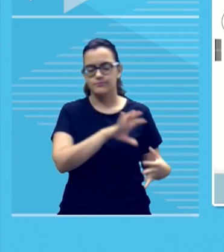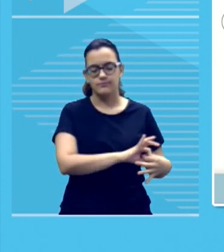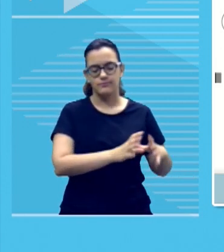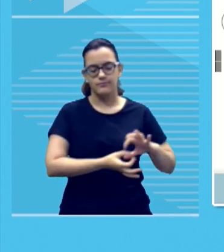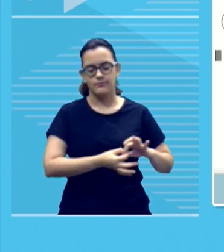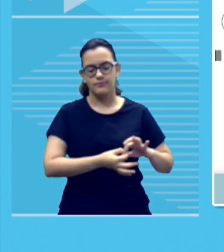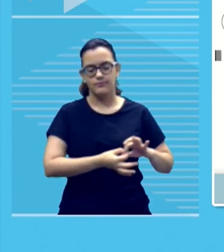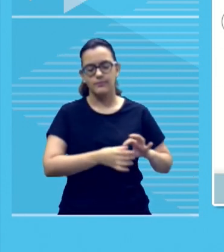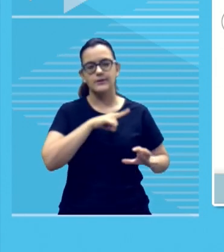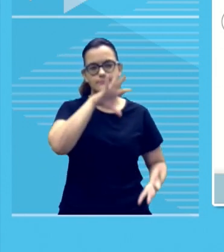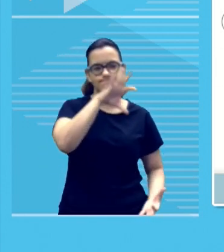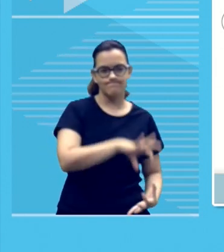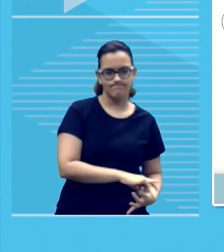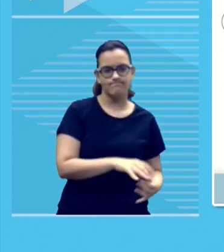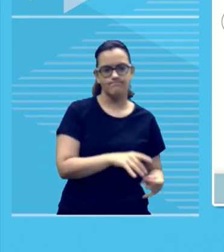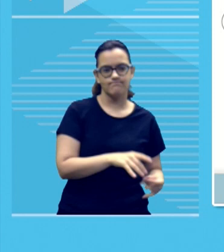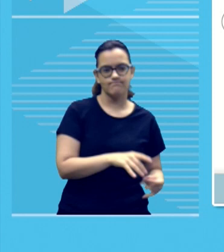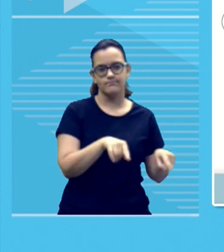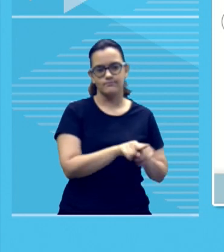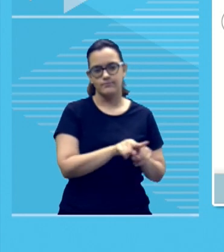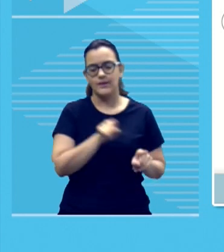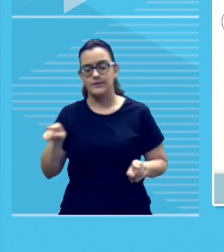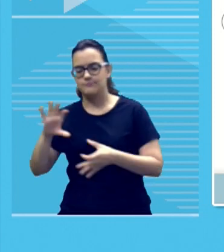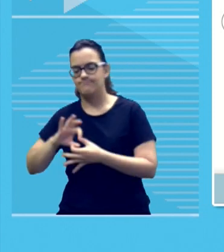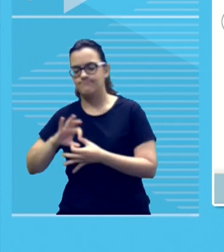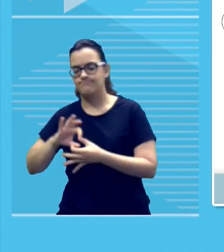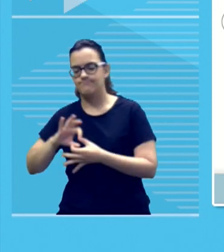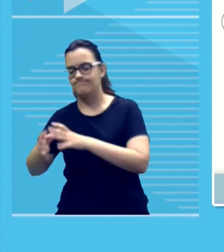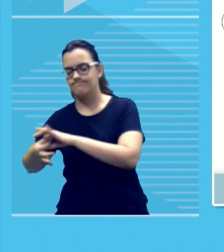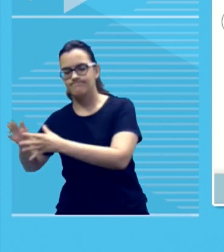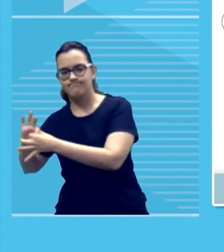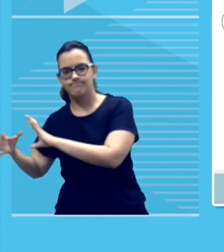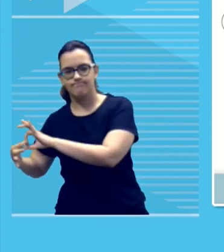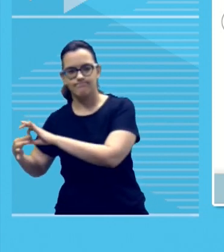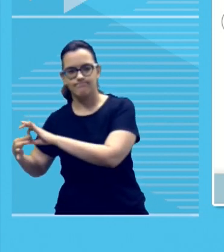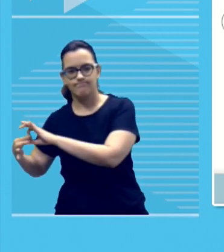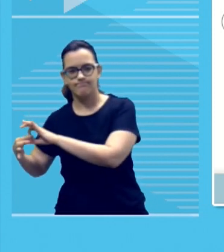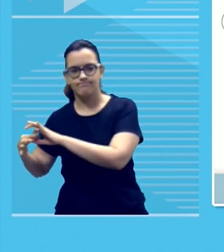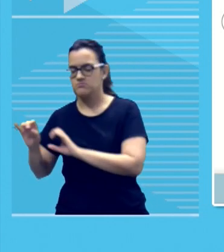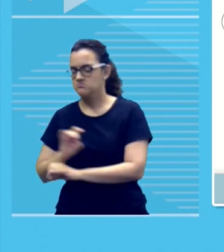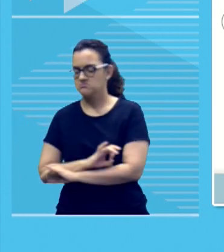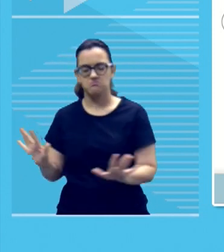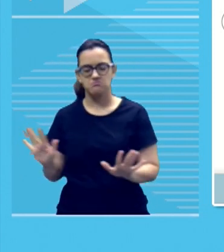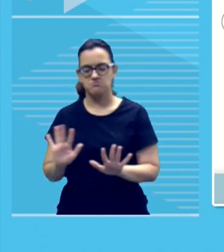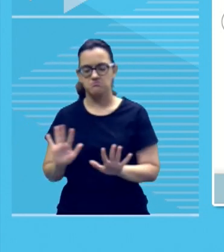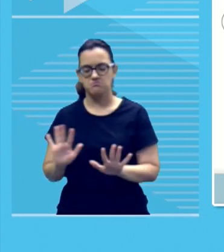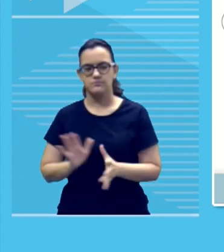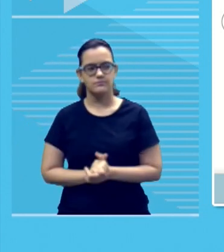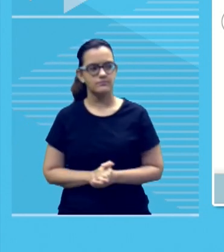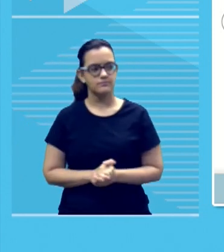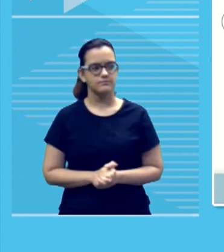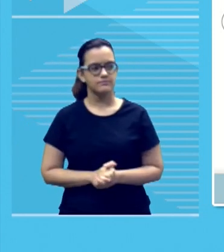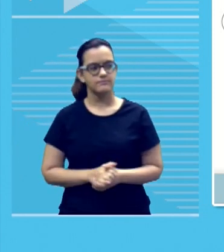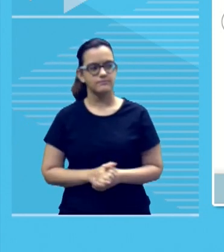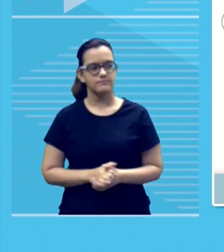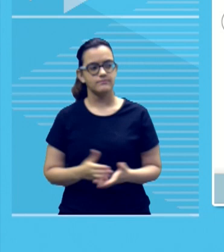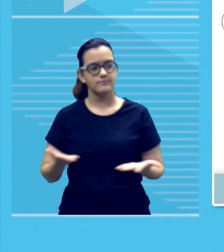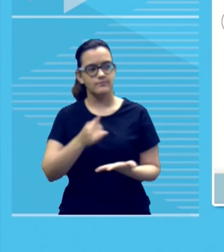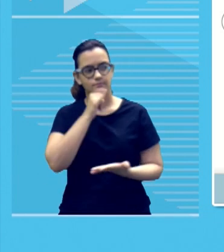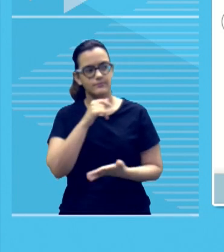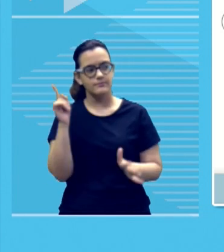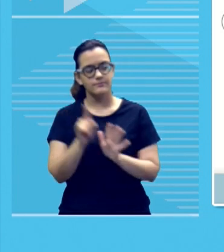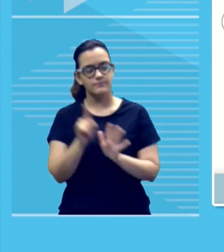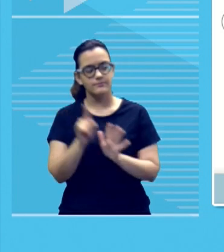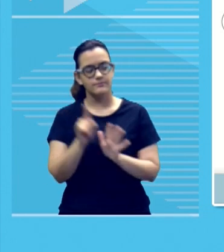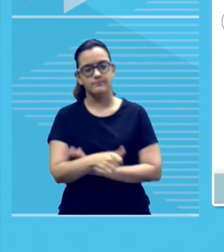cadeia certo a diferença está na cadeia carbônica a 14 também é